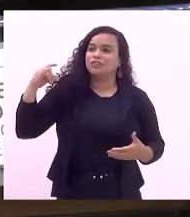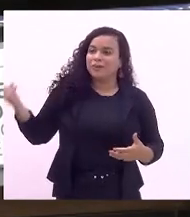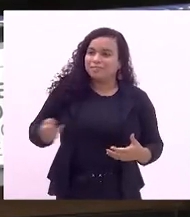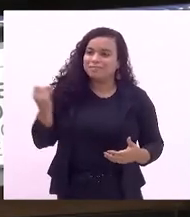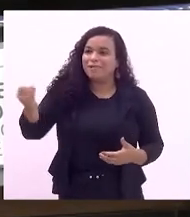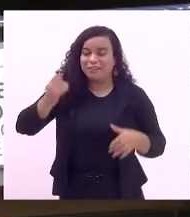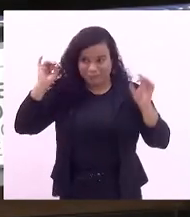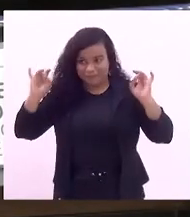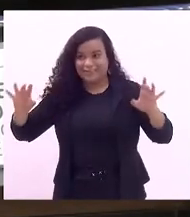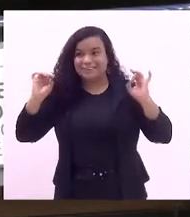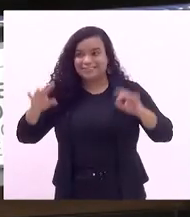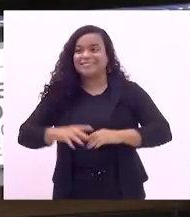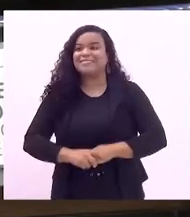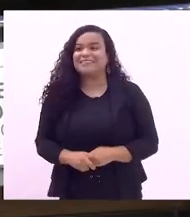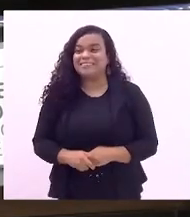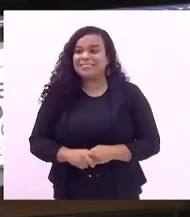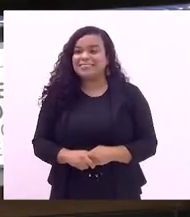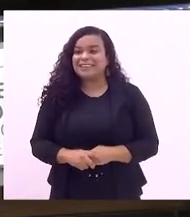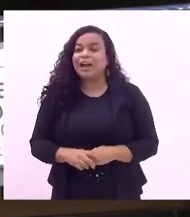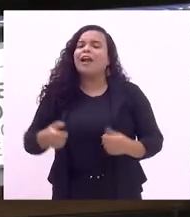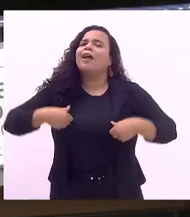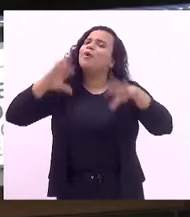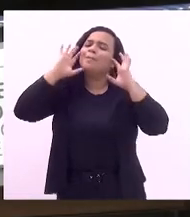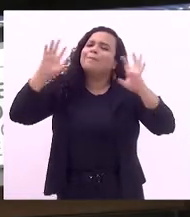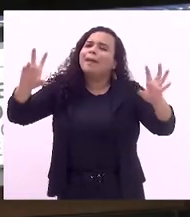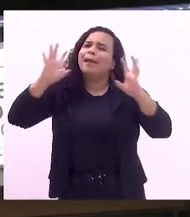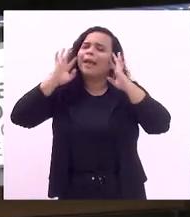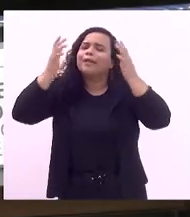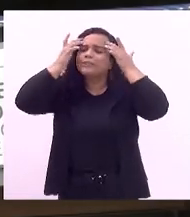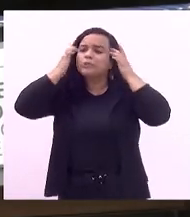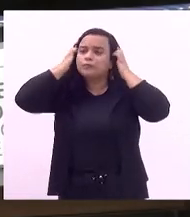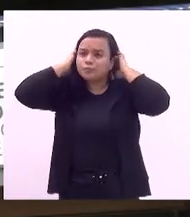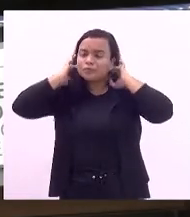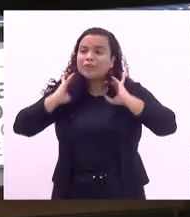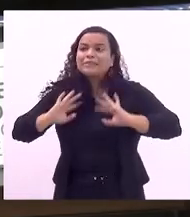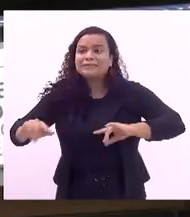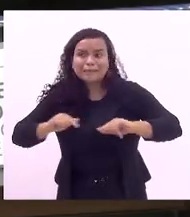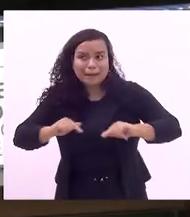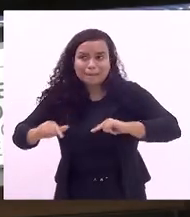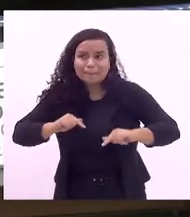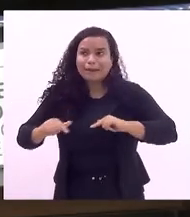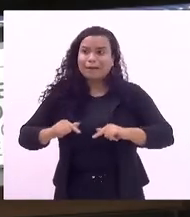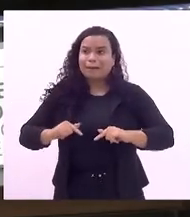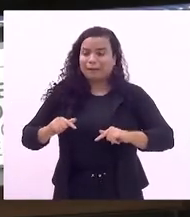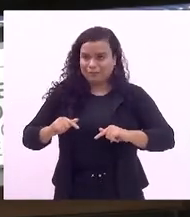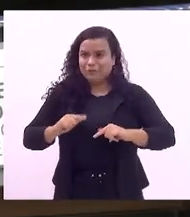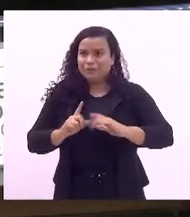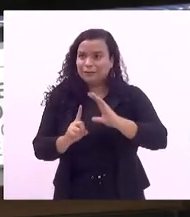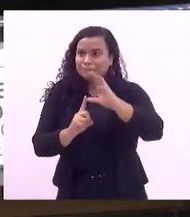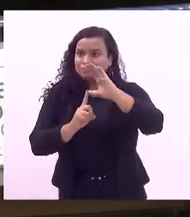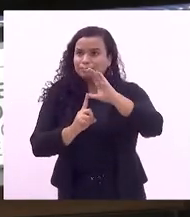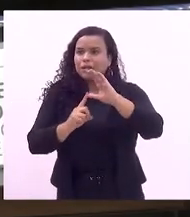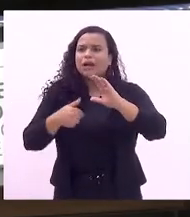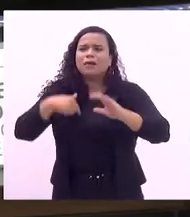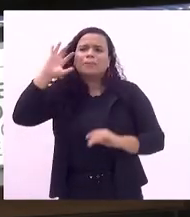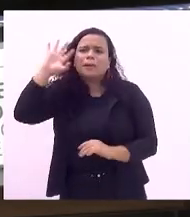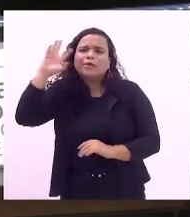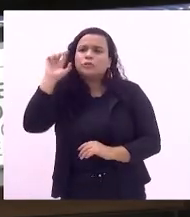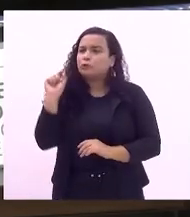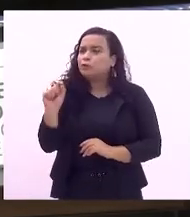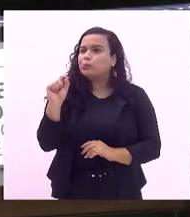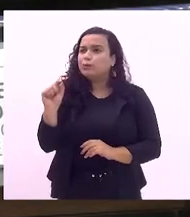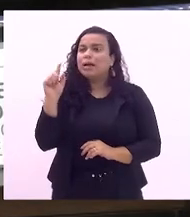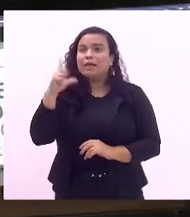e tão especial e quando eu penso no trabalho do Capelão me vem à mente a